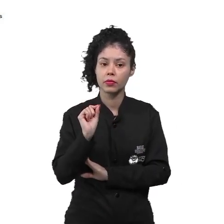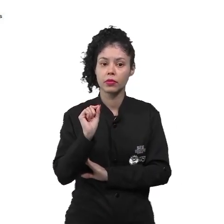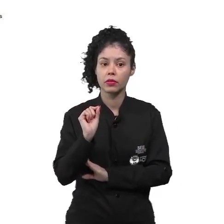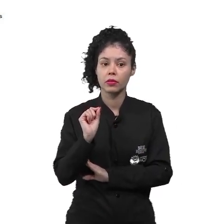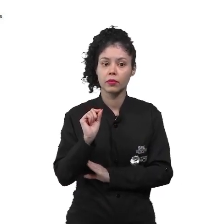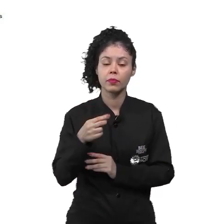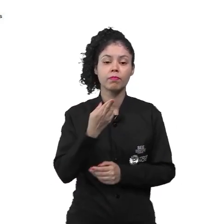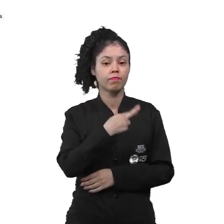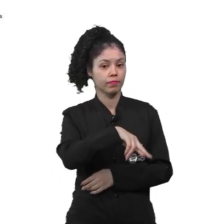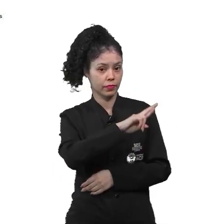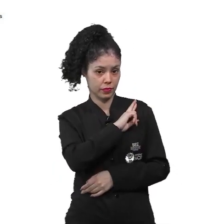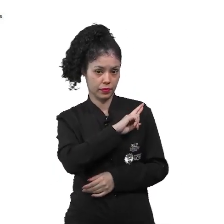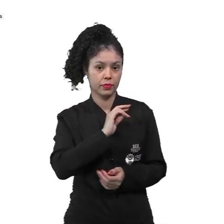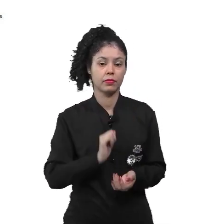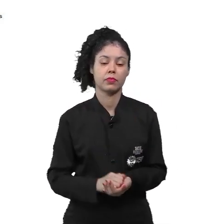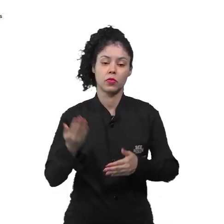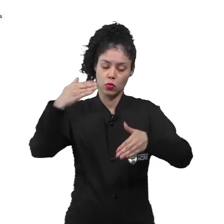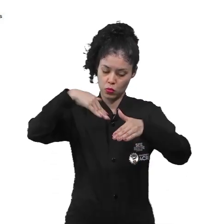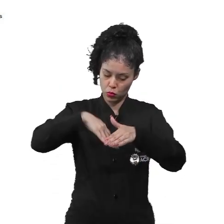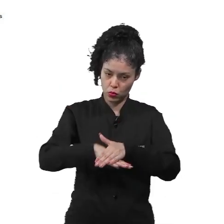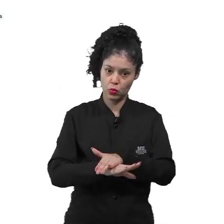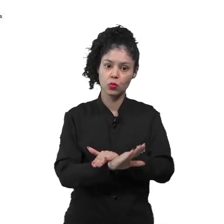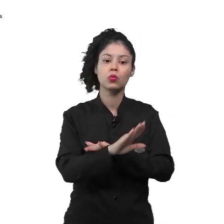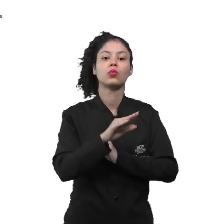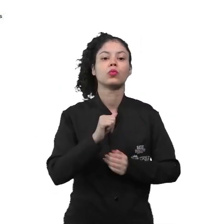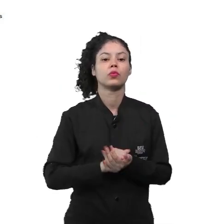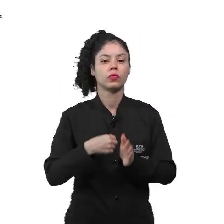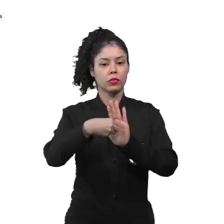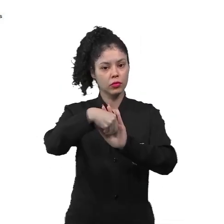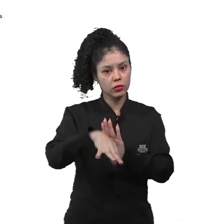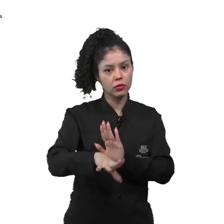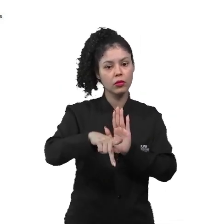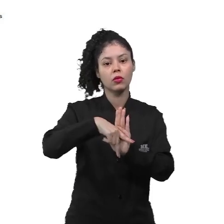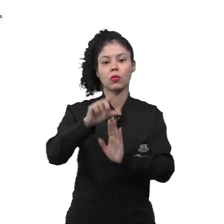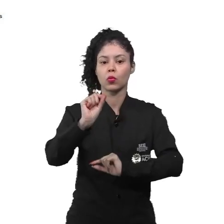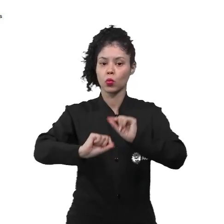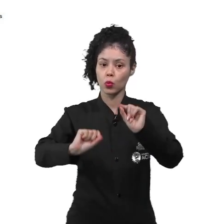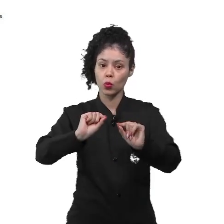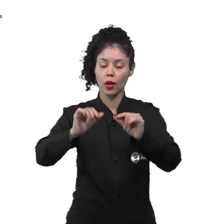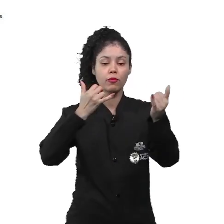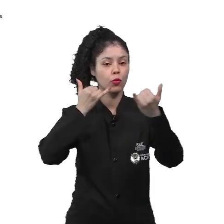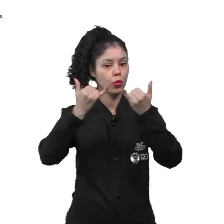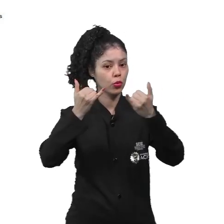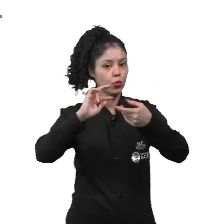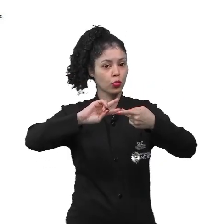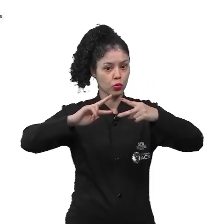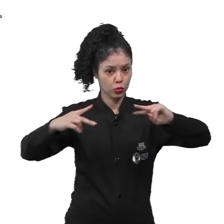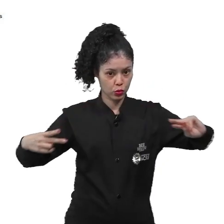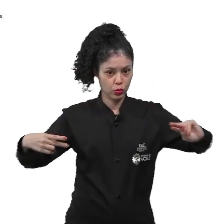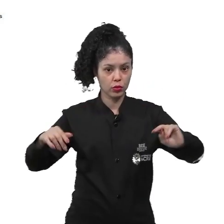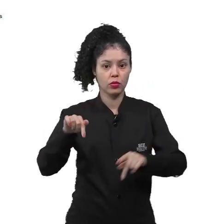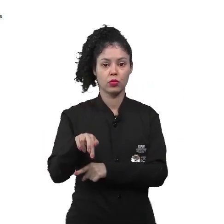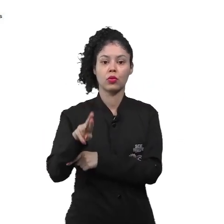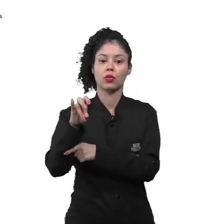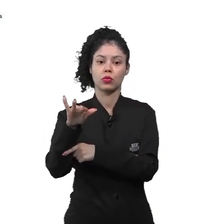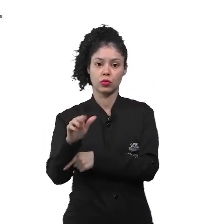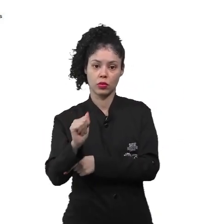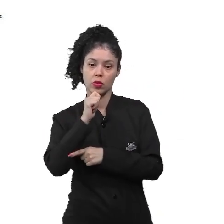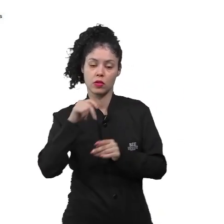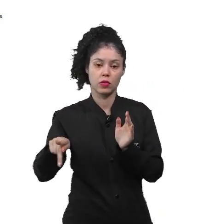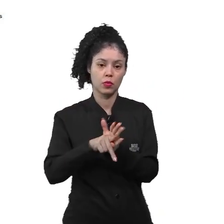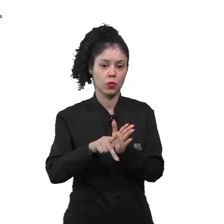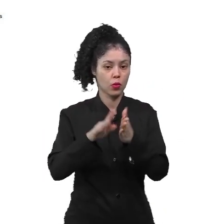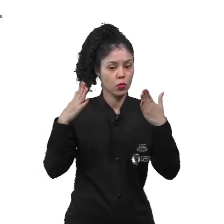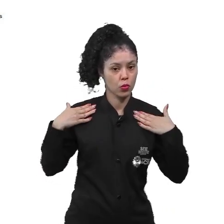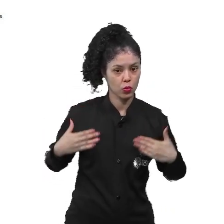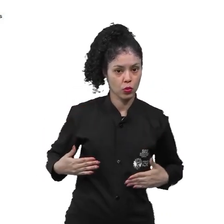ser responsável ali pelo armazenamento e pela transmissão ali das informações genéticas ali de um organismo para